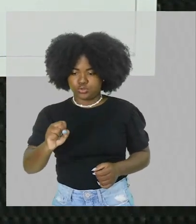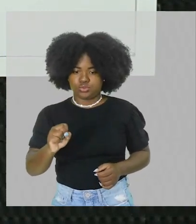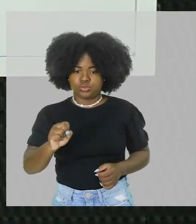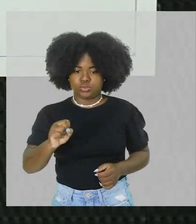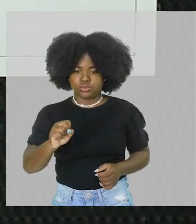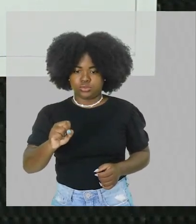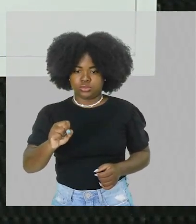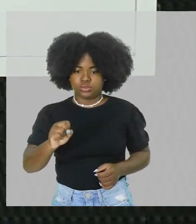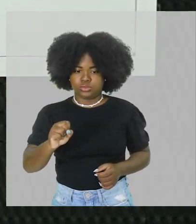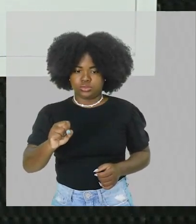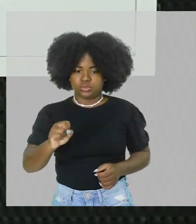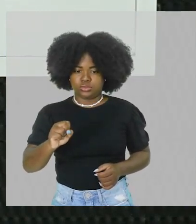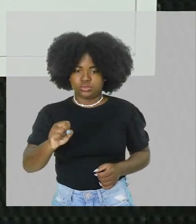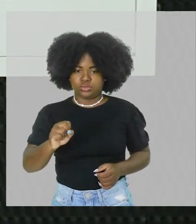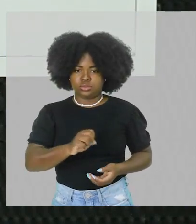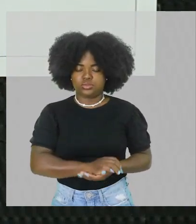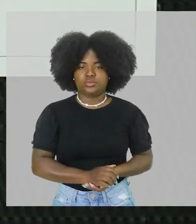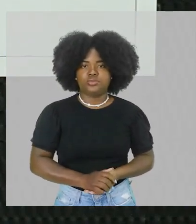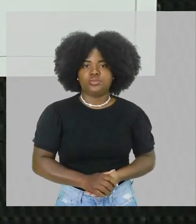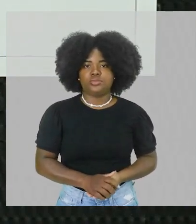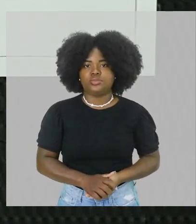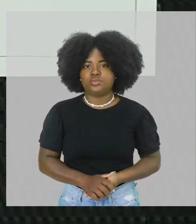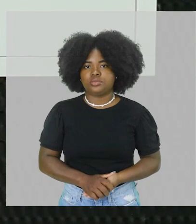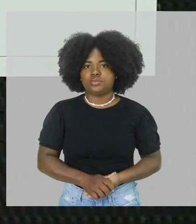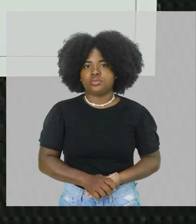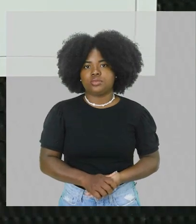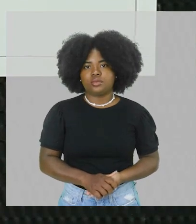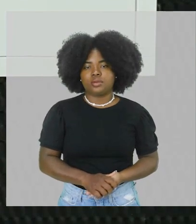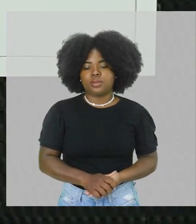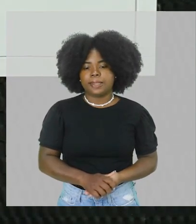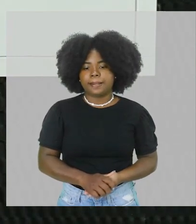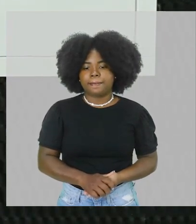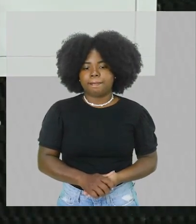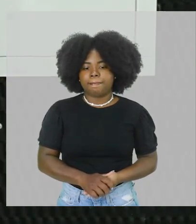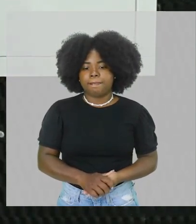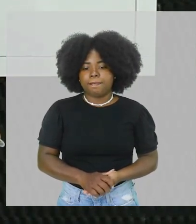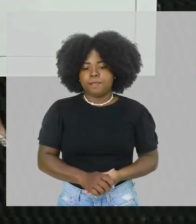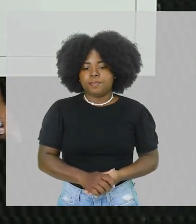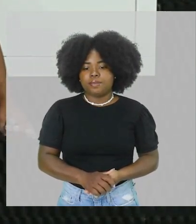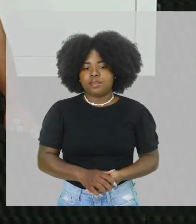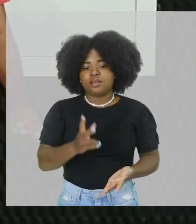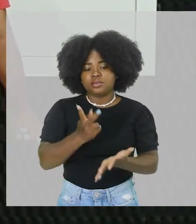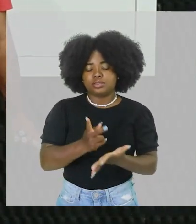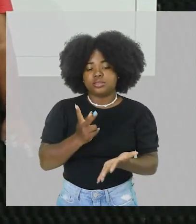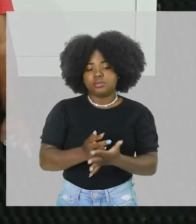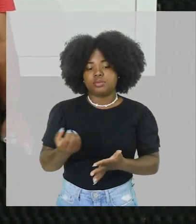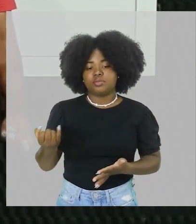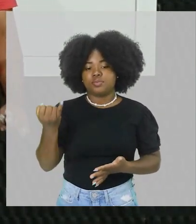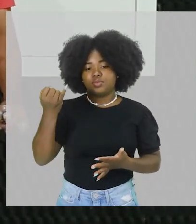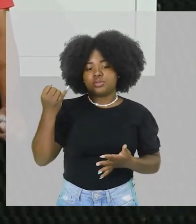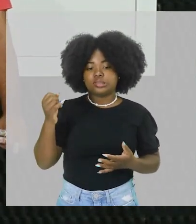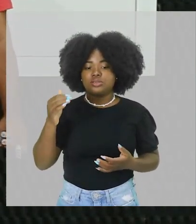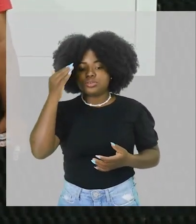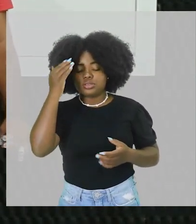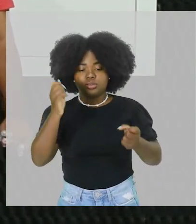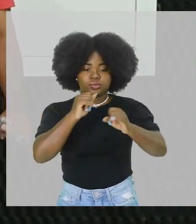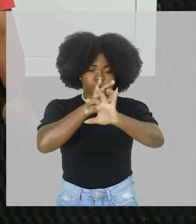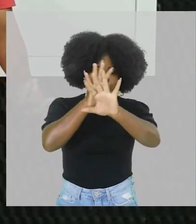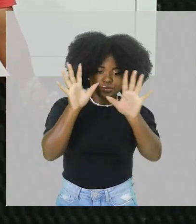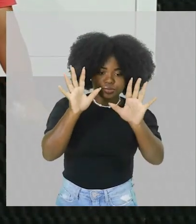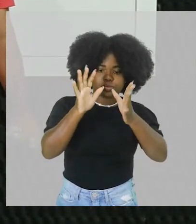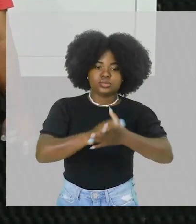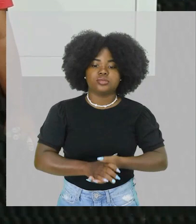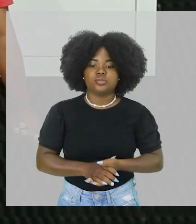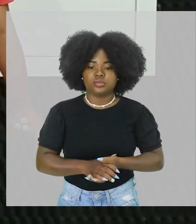ter polo norte e polo sul. Tá ok? Então, é sempre esse dipolo magnético. Então, eles não se